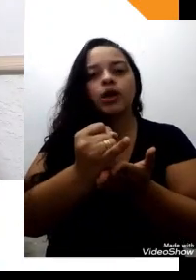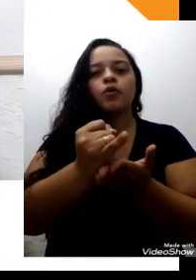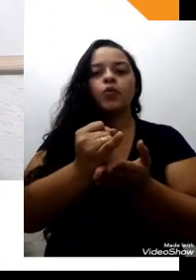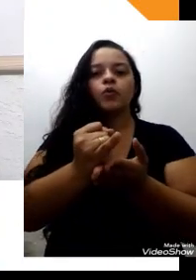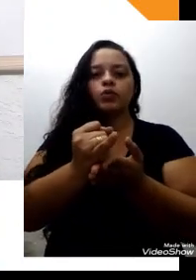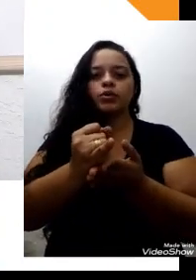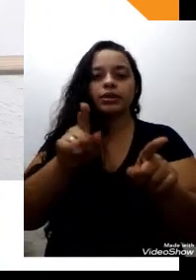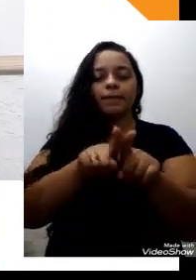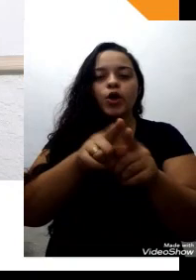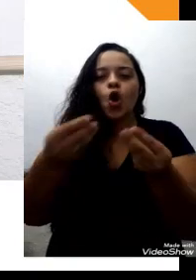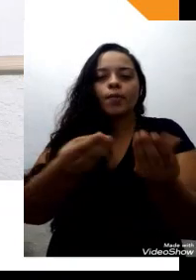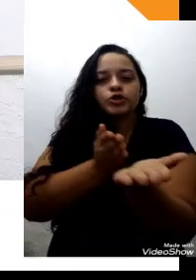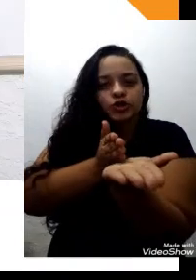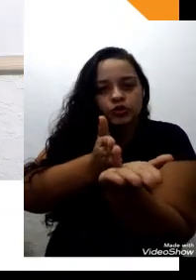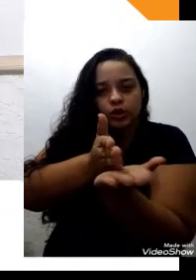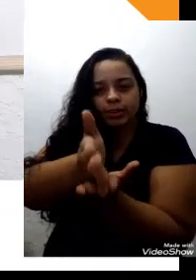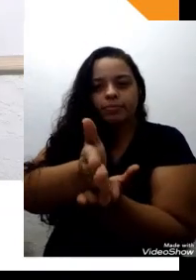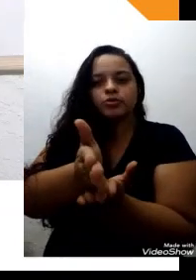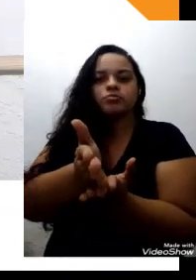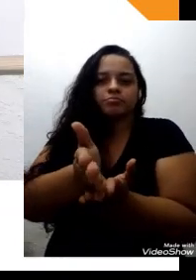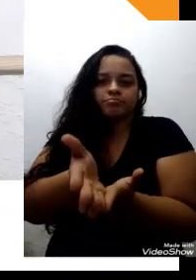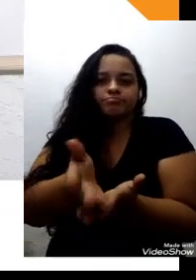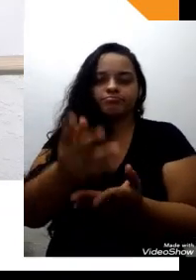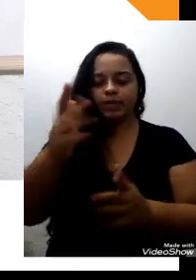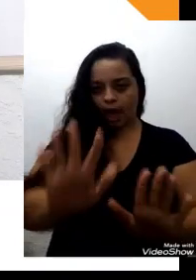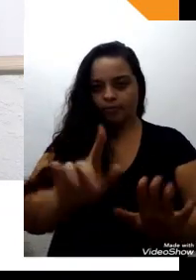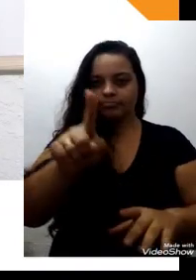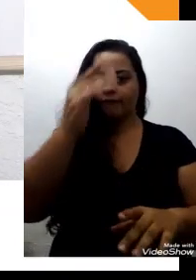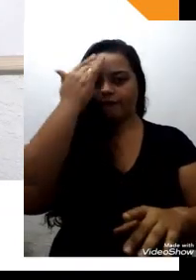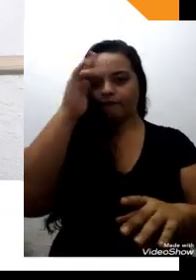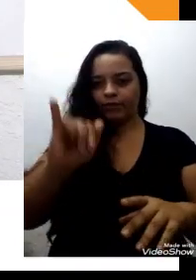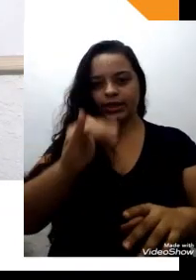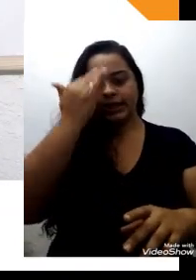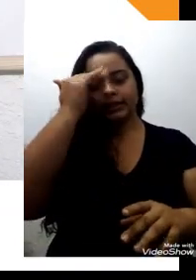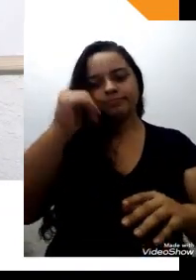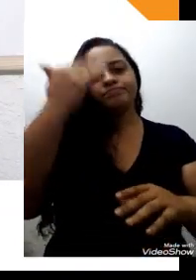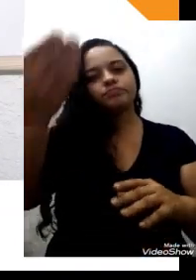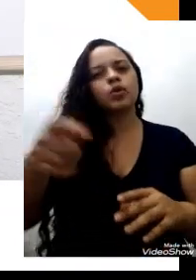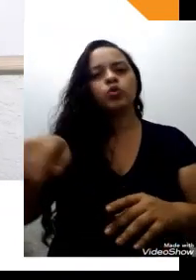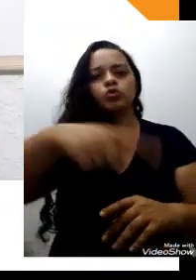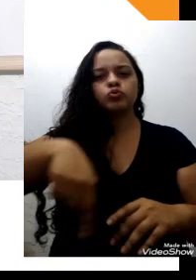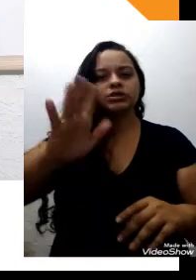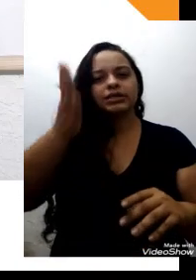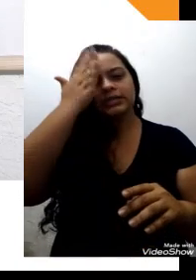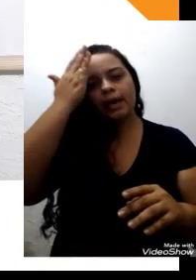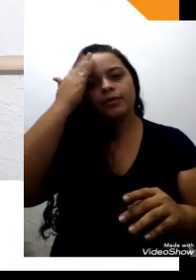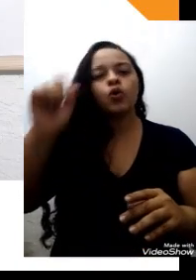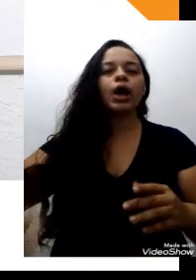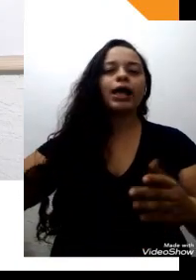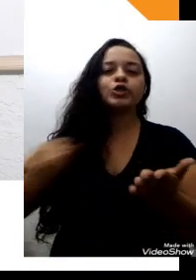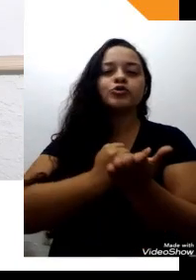mais especificamente, ao direcionamento. Calma que vocês vão entender. Vamos lá. Todos sabem